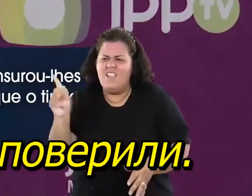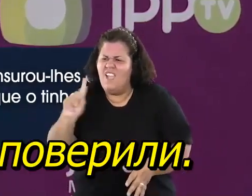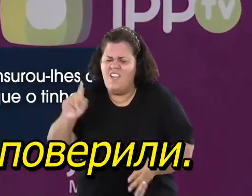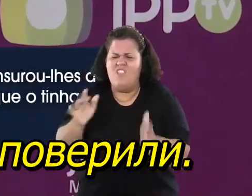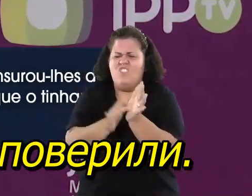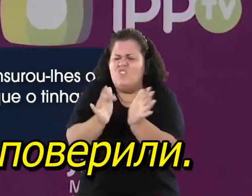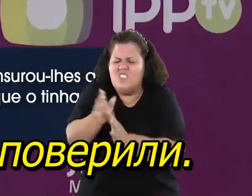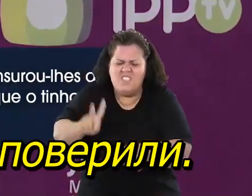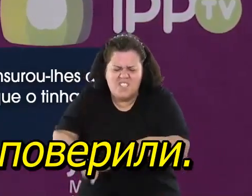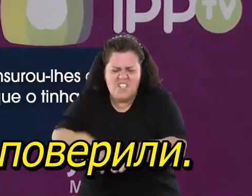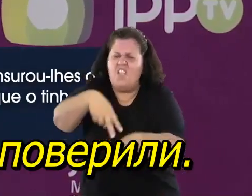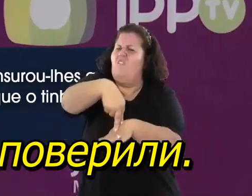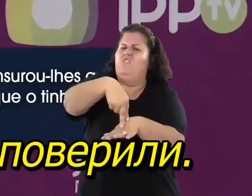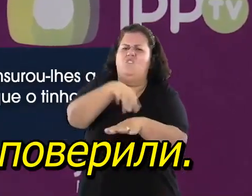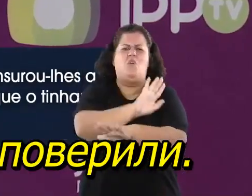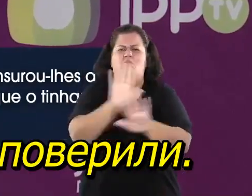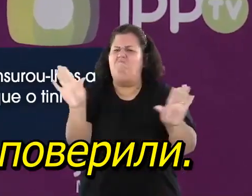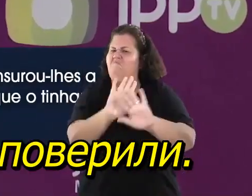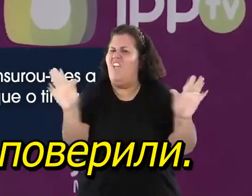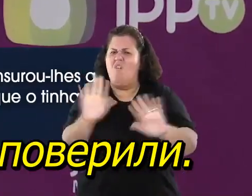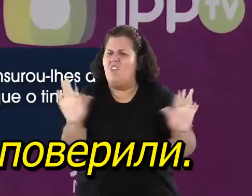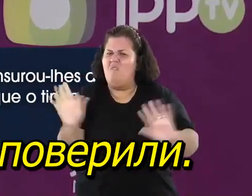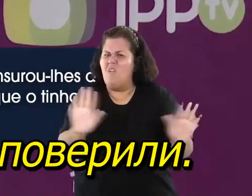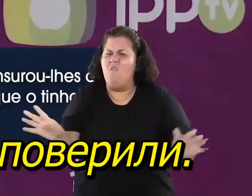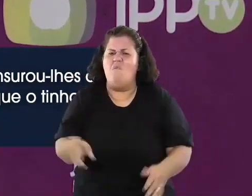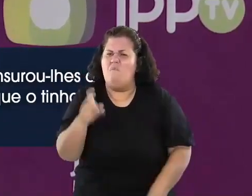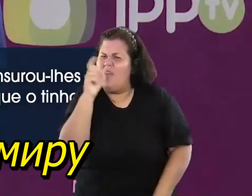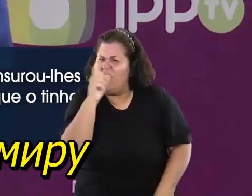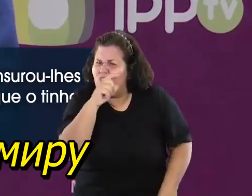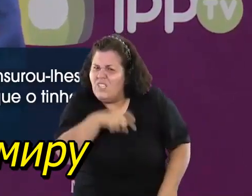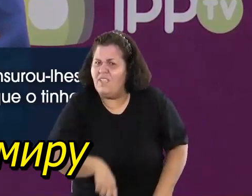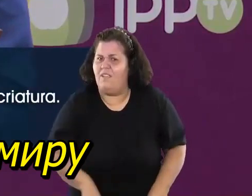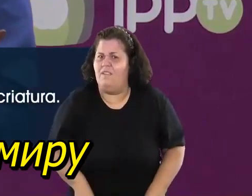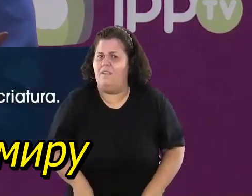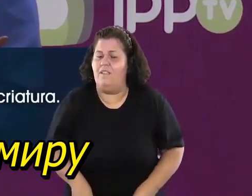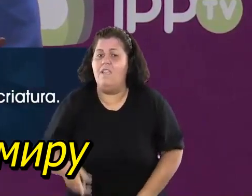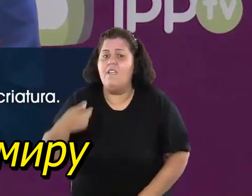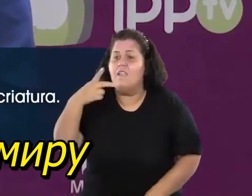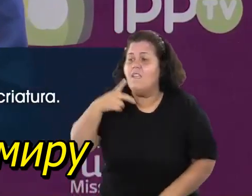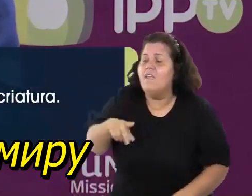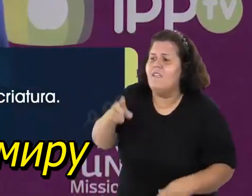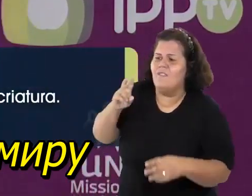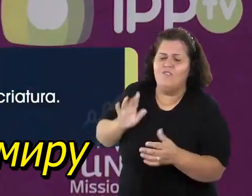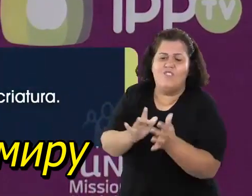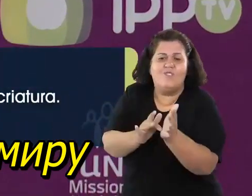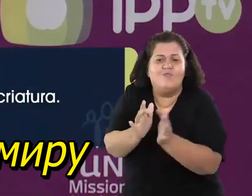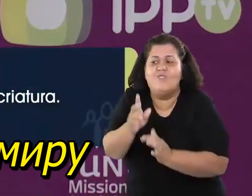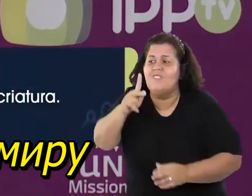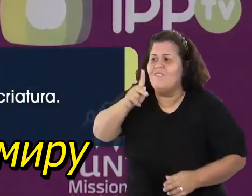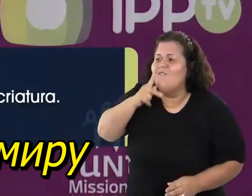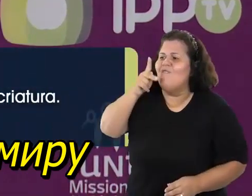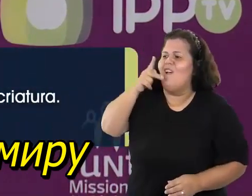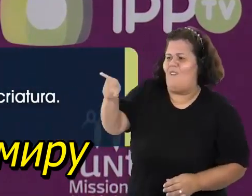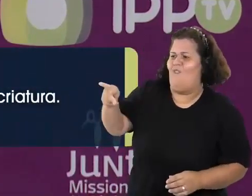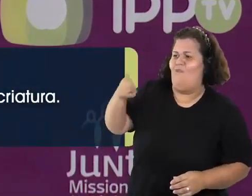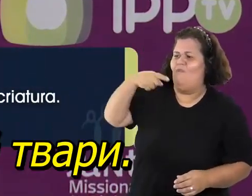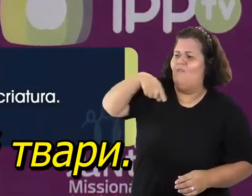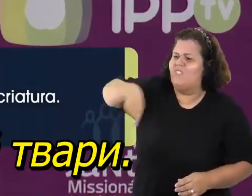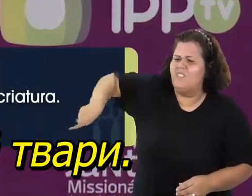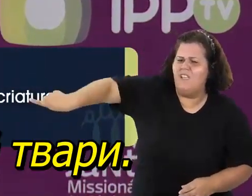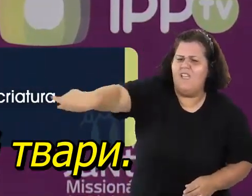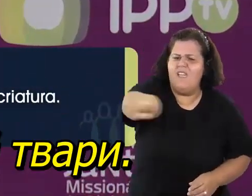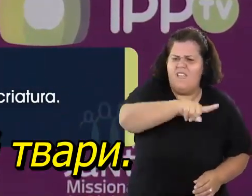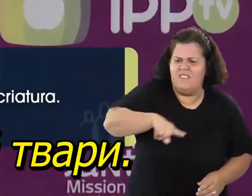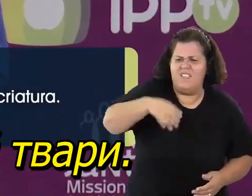deram crédito aos que o tinham visto já ressuscitado. E disse-lhes: ide por todo o mundo